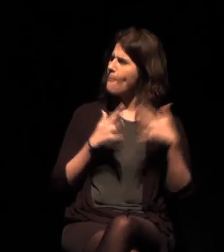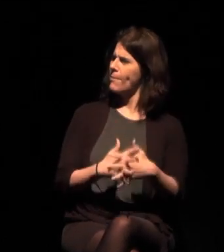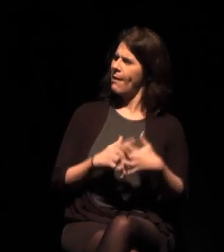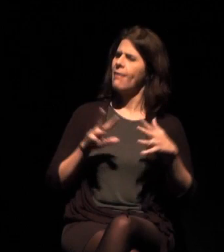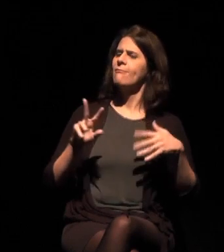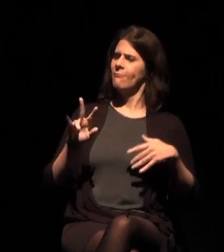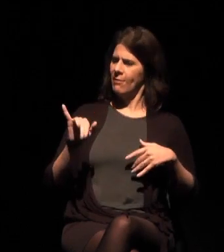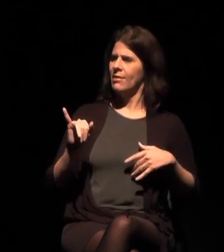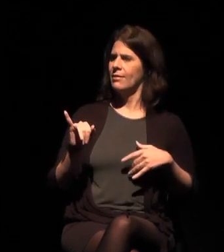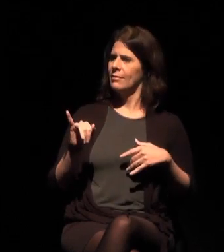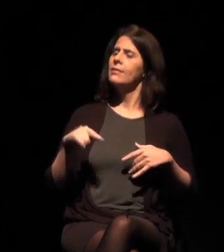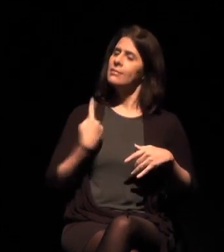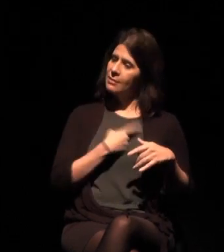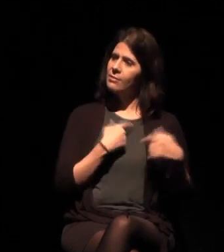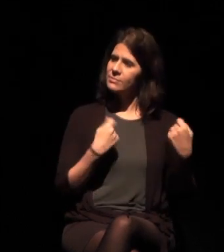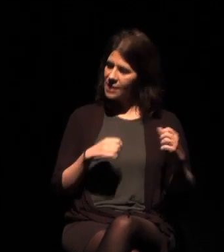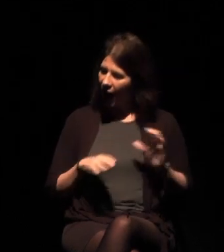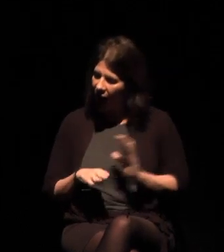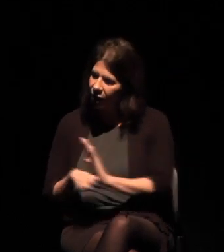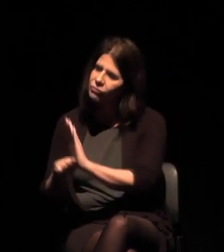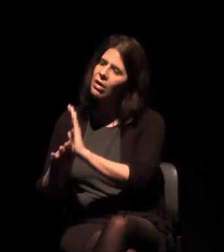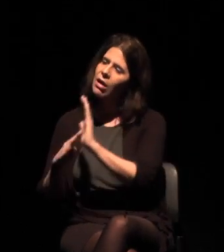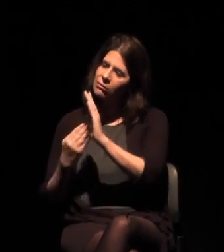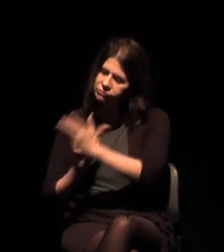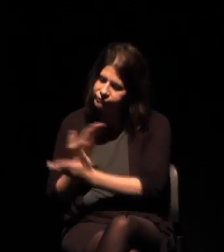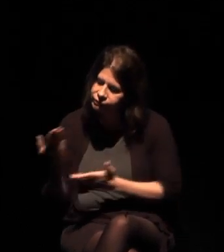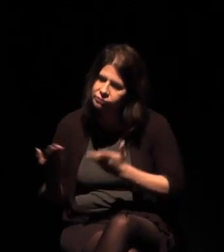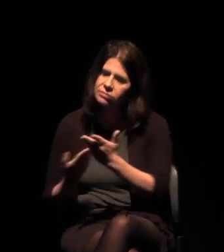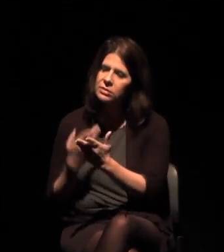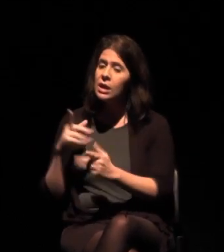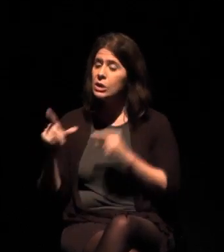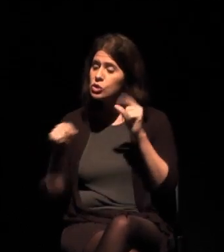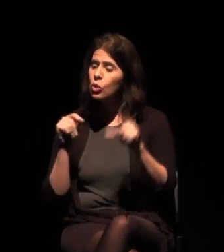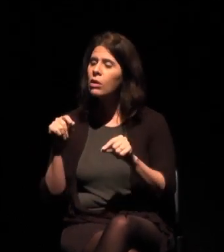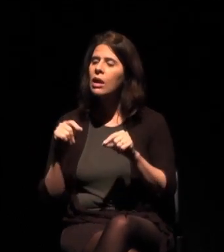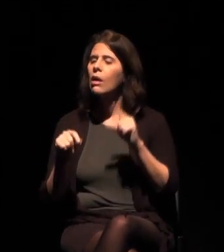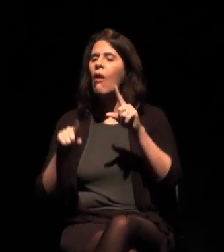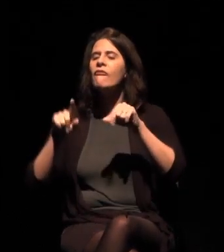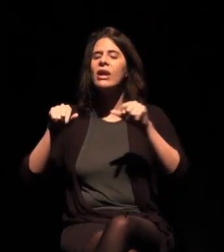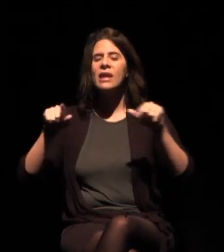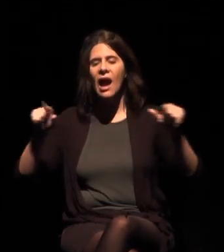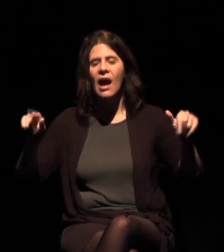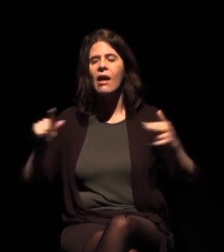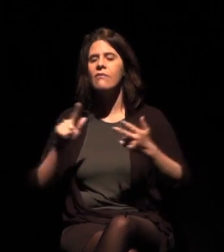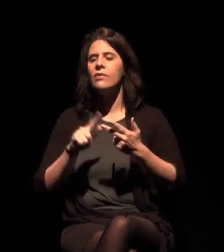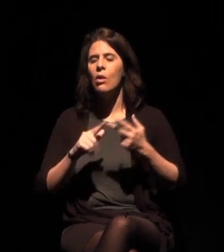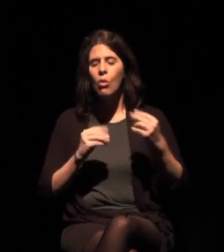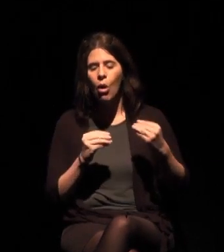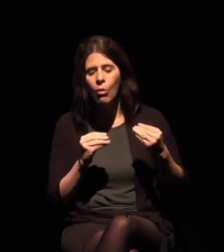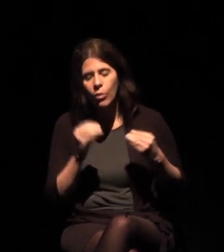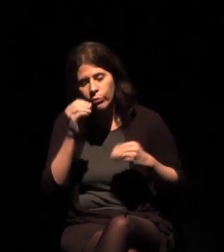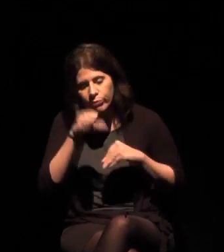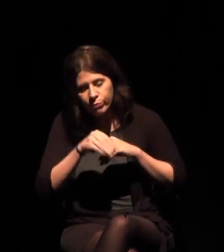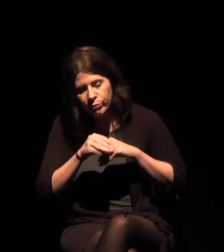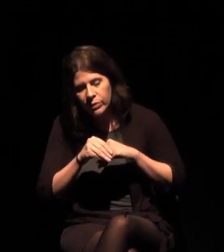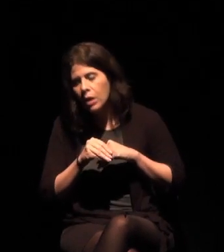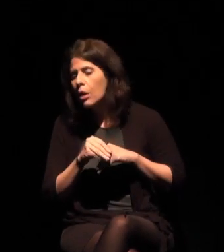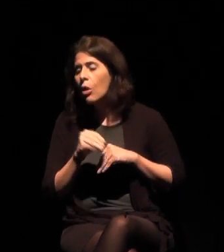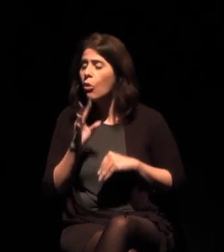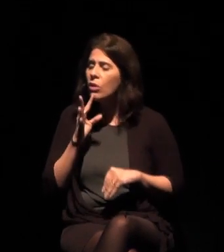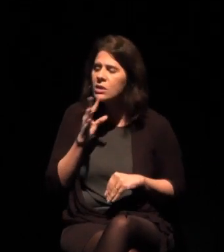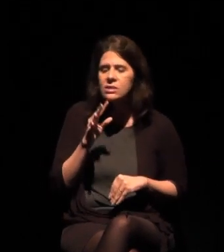precisamente né a decisão na escolha de variáveis no tratamento nesse conhecimento das diferentes culturas